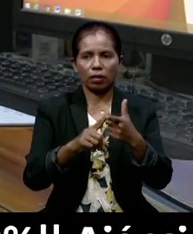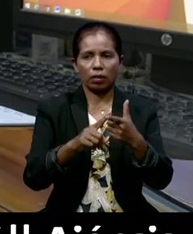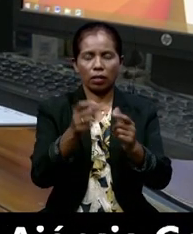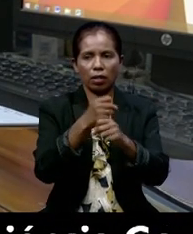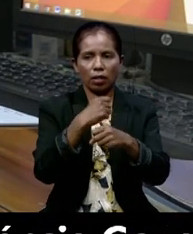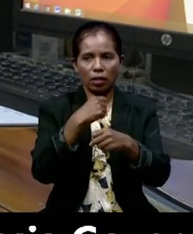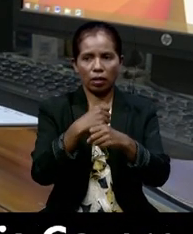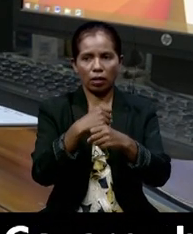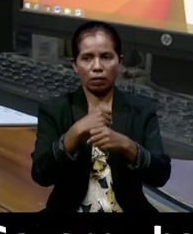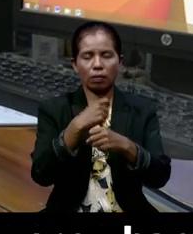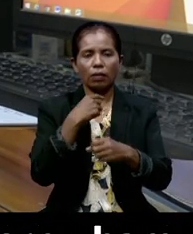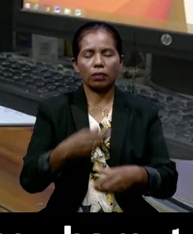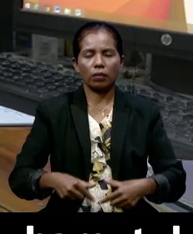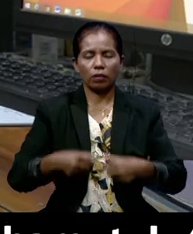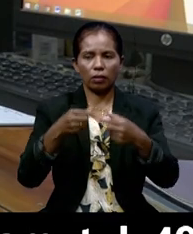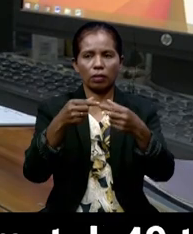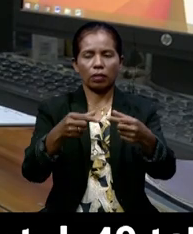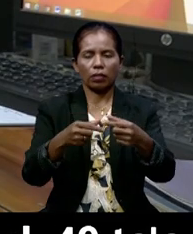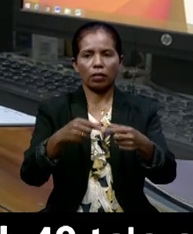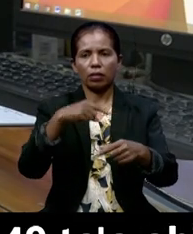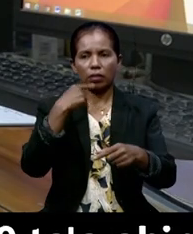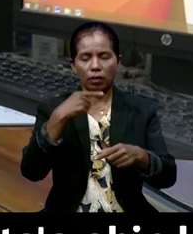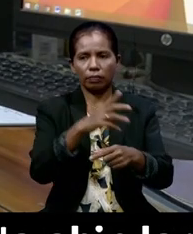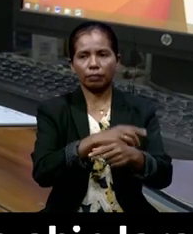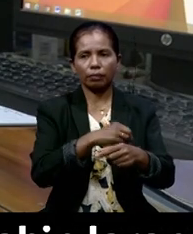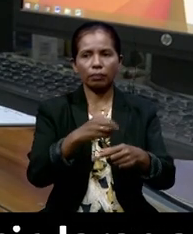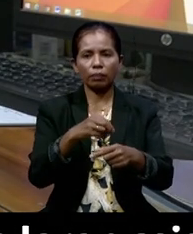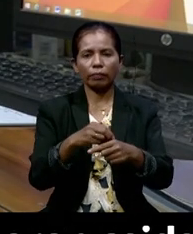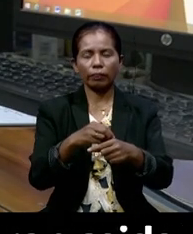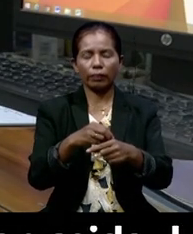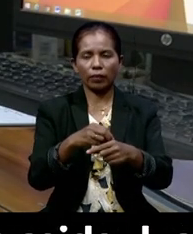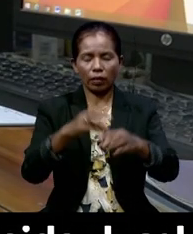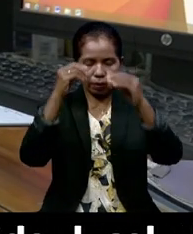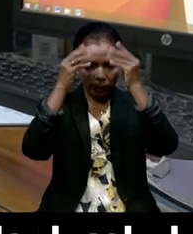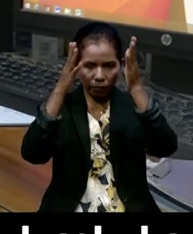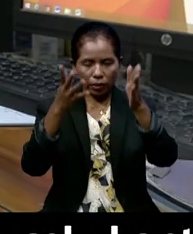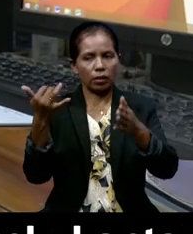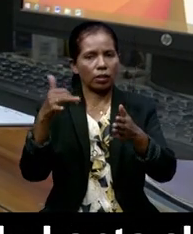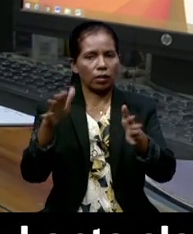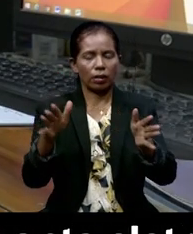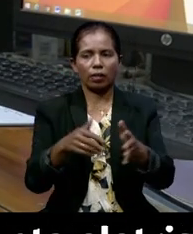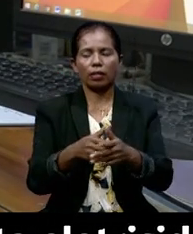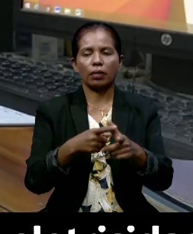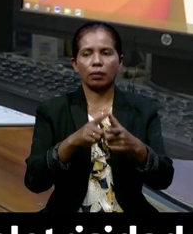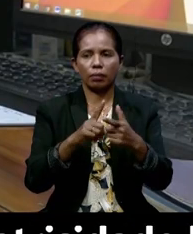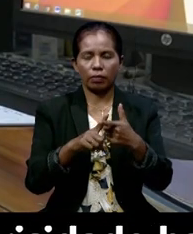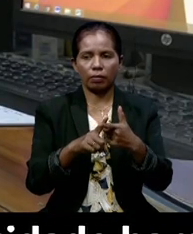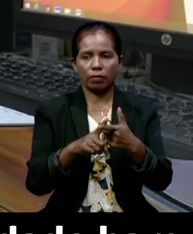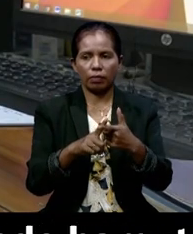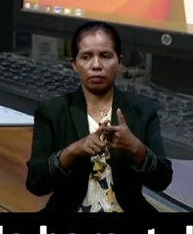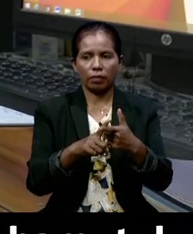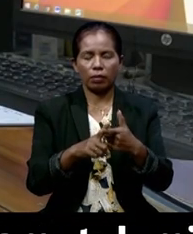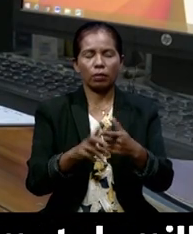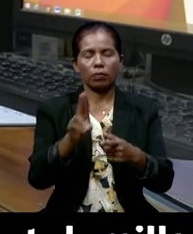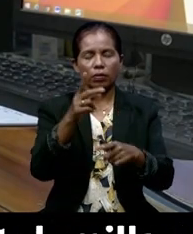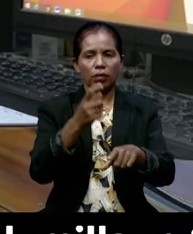halorjumu para foba irne be tur masir ne be profesor lai ha depois arazan tempo